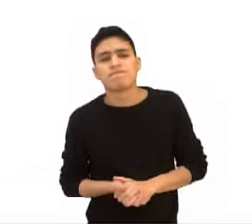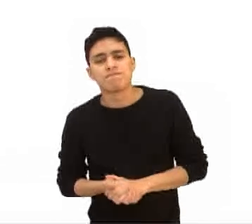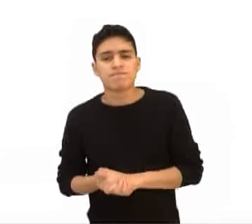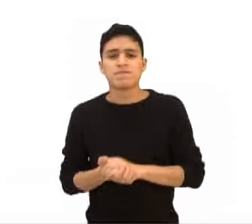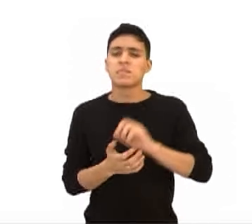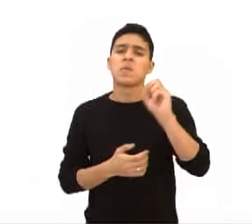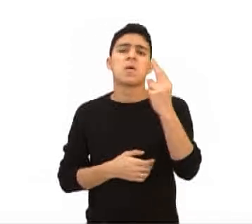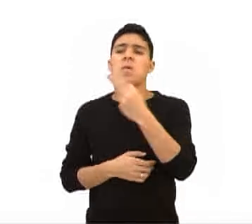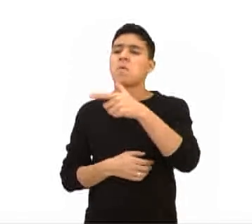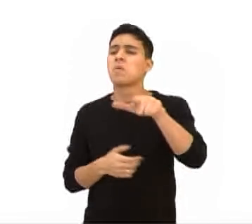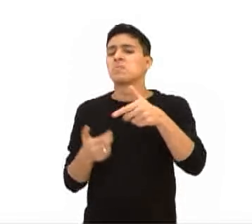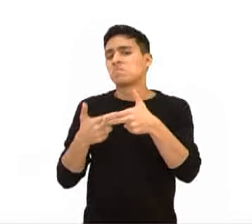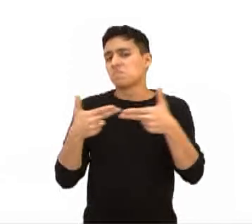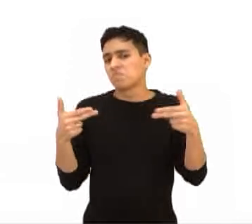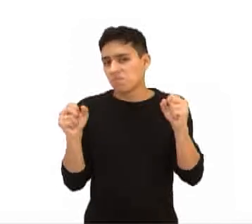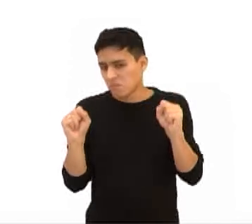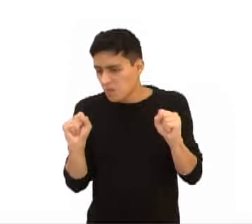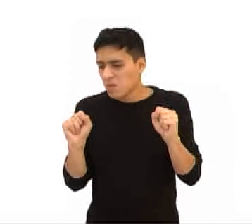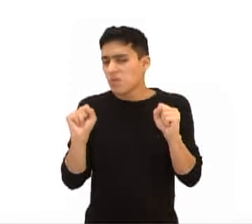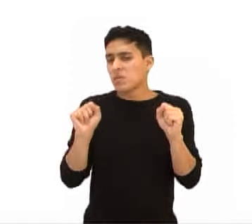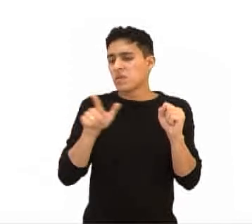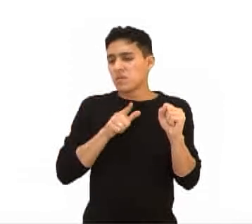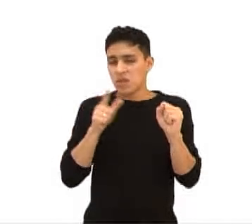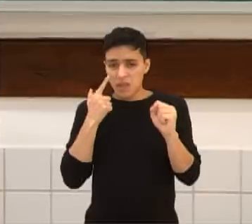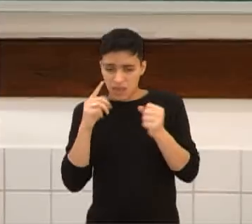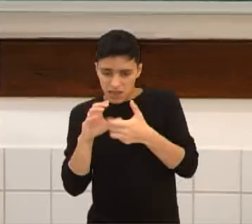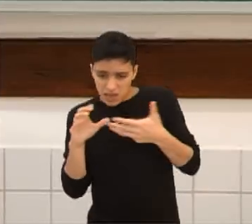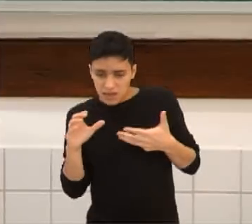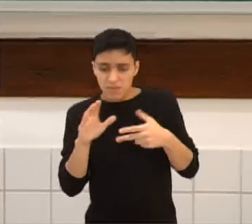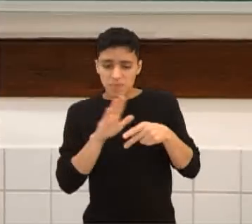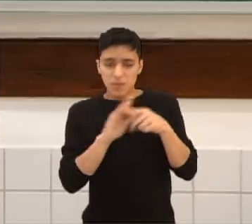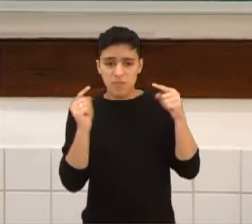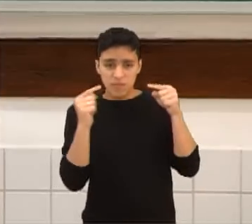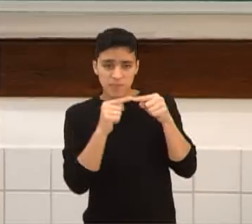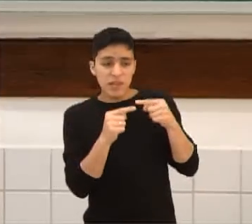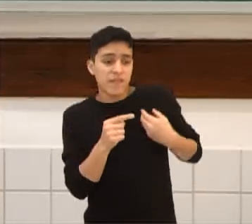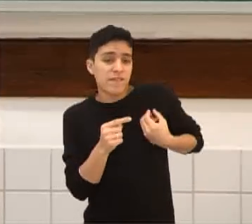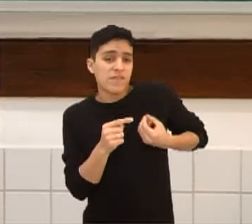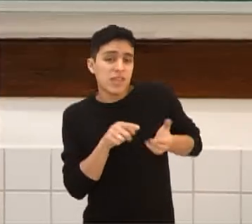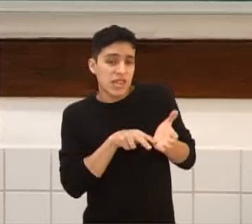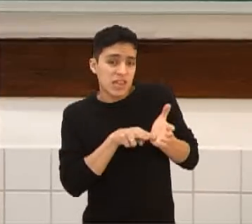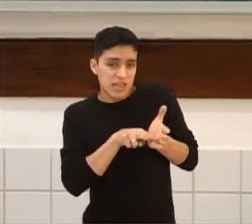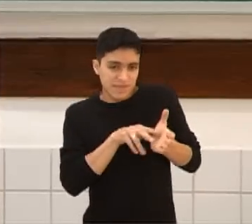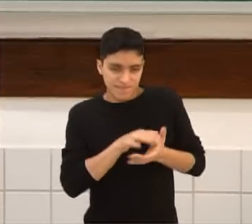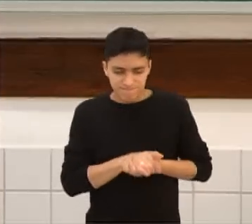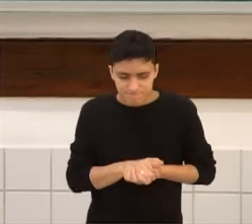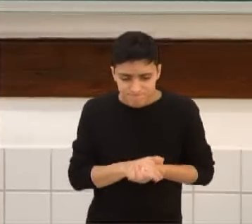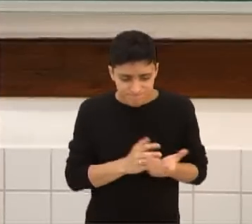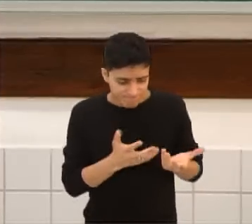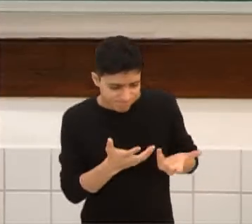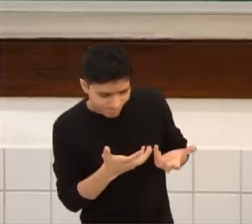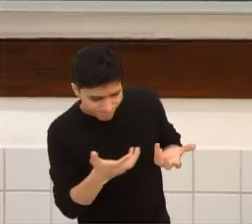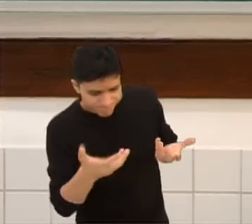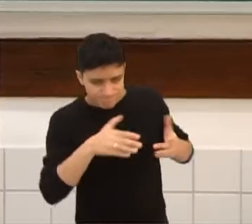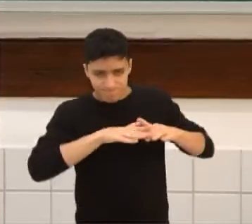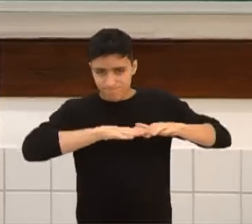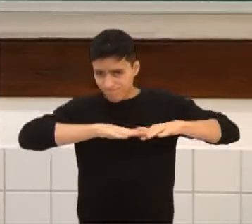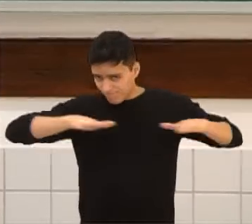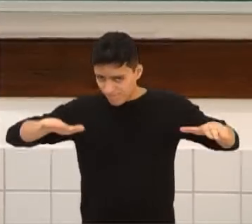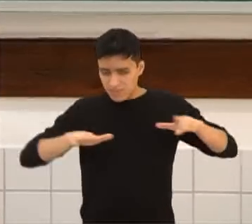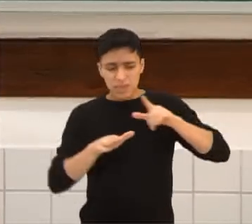medida específica ou geográfica que possua características botânicas. Estamos falando de plantas que cobrem o solo, que